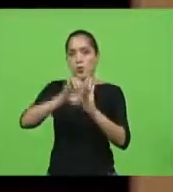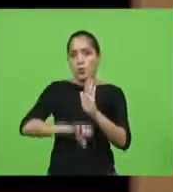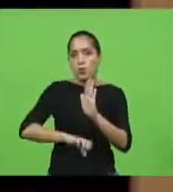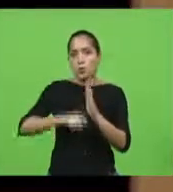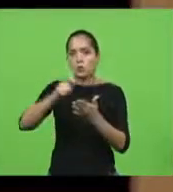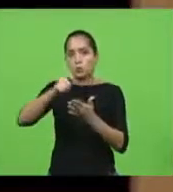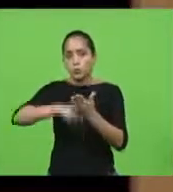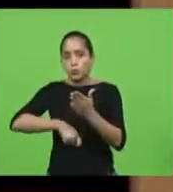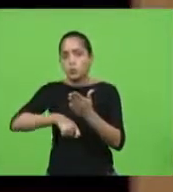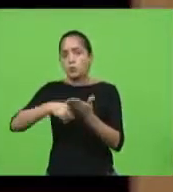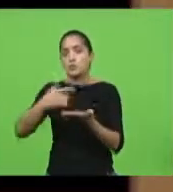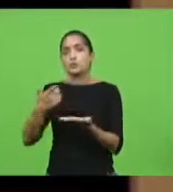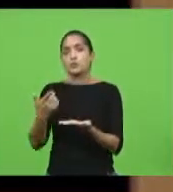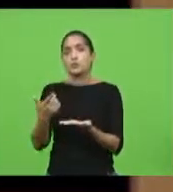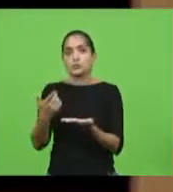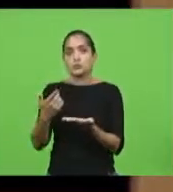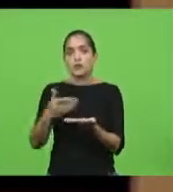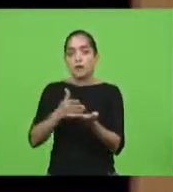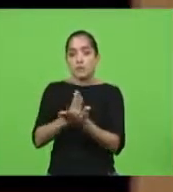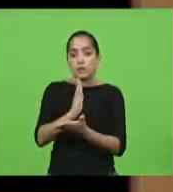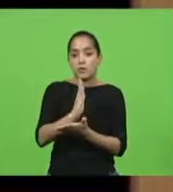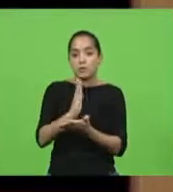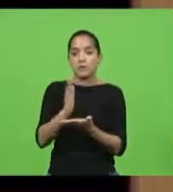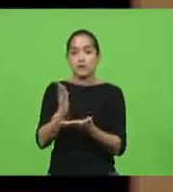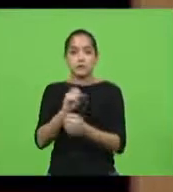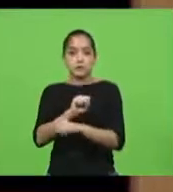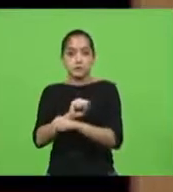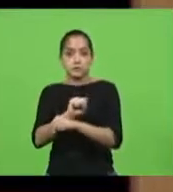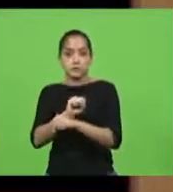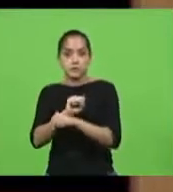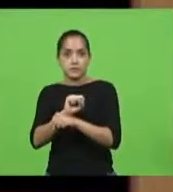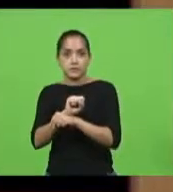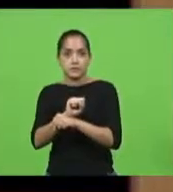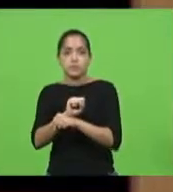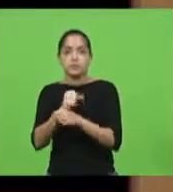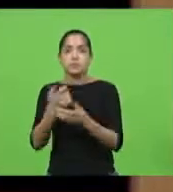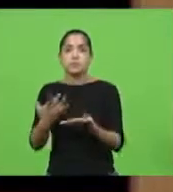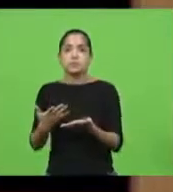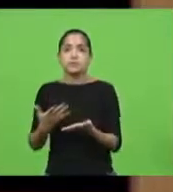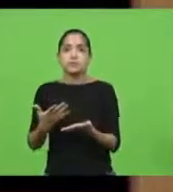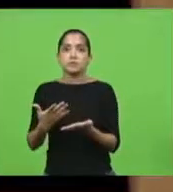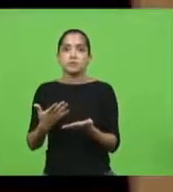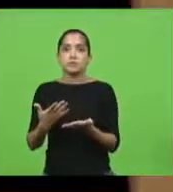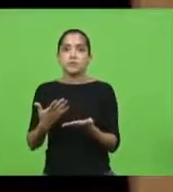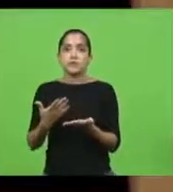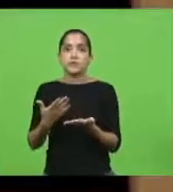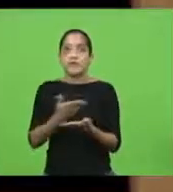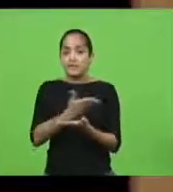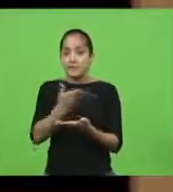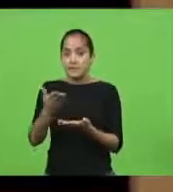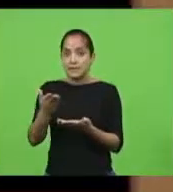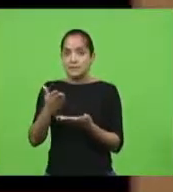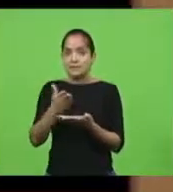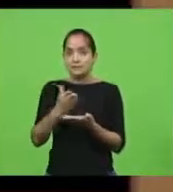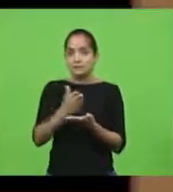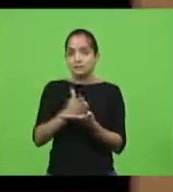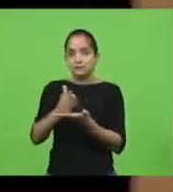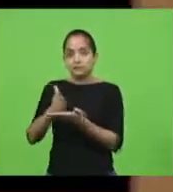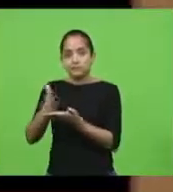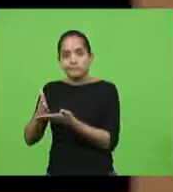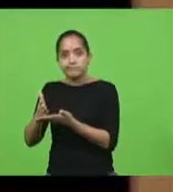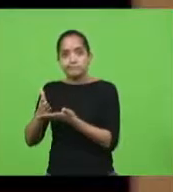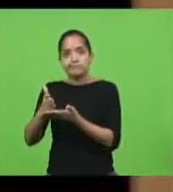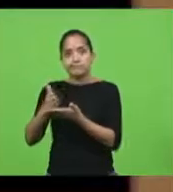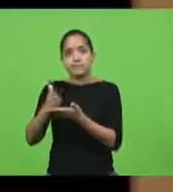chamamento de aprovados que estão pendentes. E acho até que nessa divisão, pelo